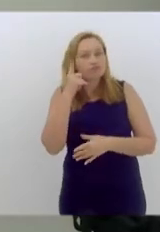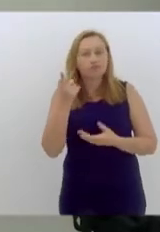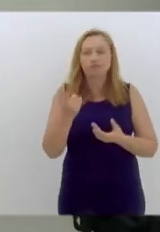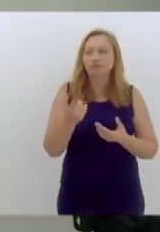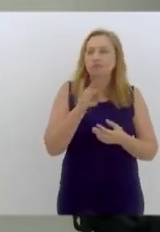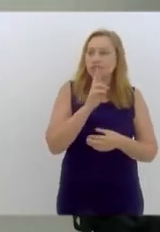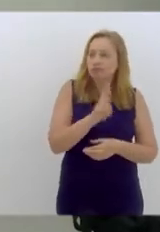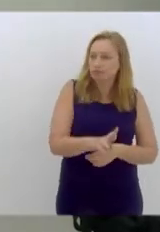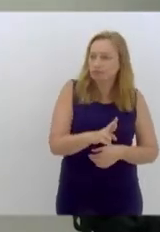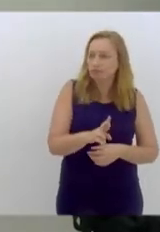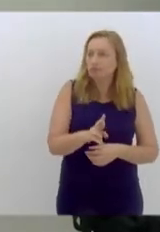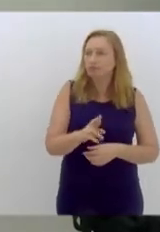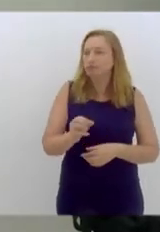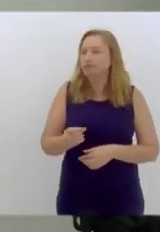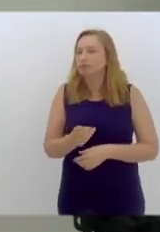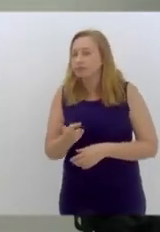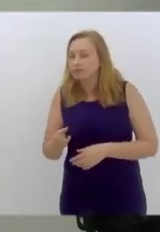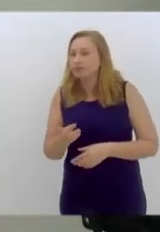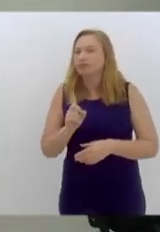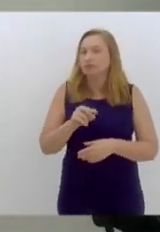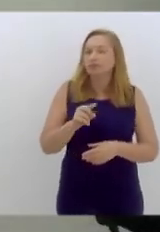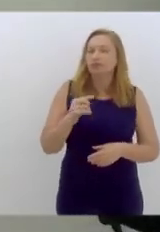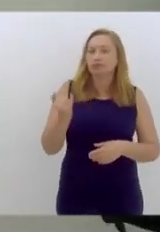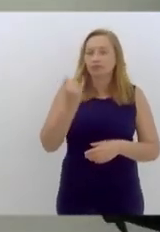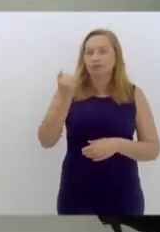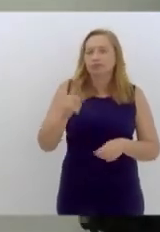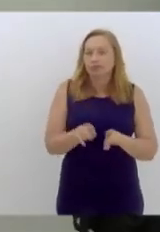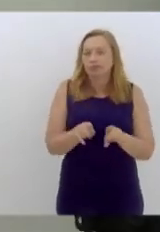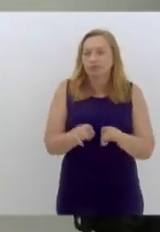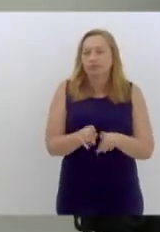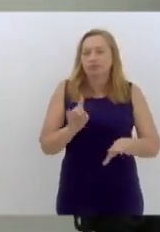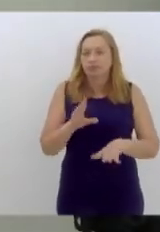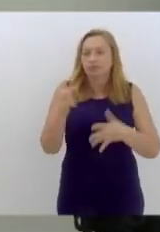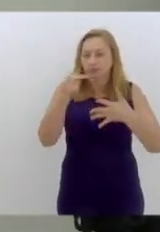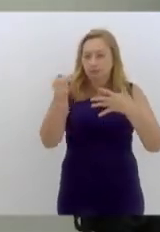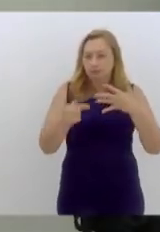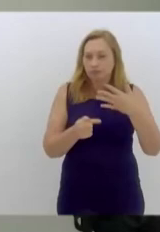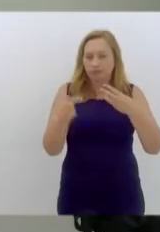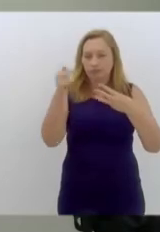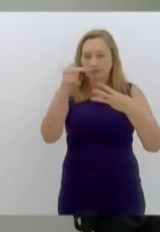em resultados quanto em equidade, ele é essencial também. Então eu queria só pontuar